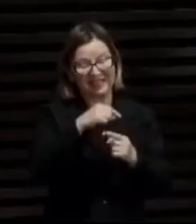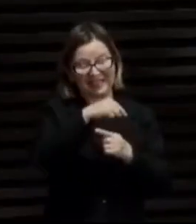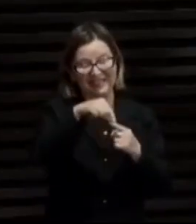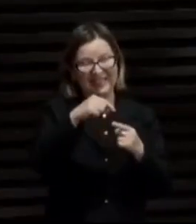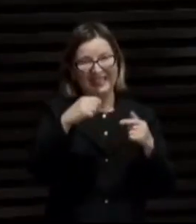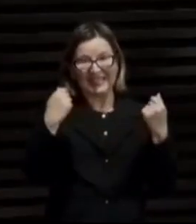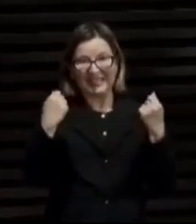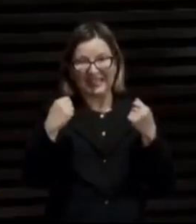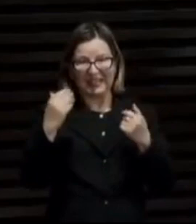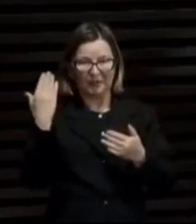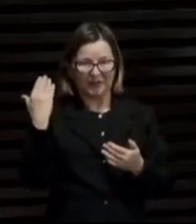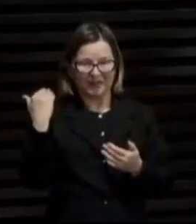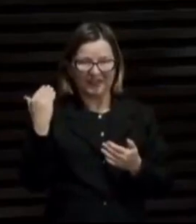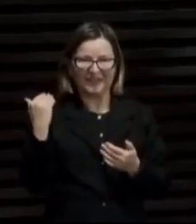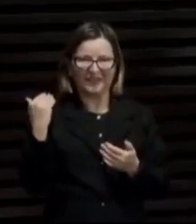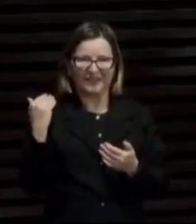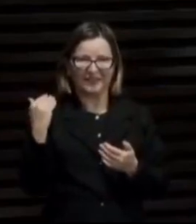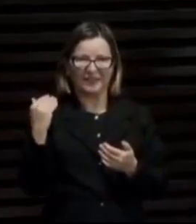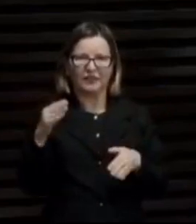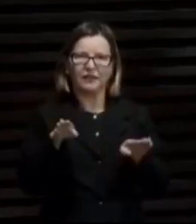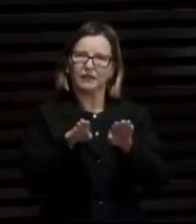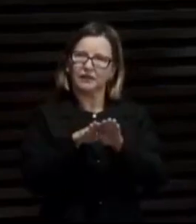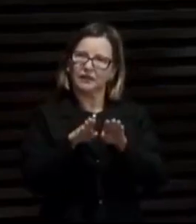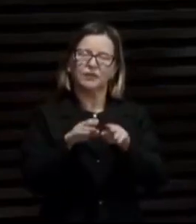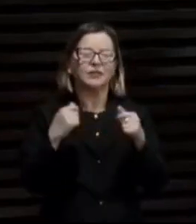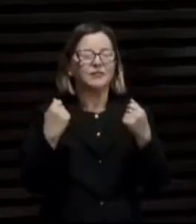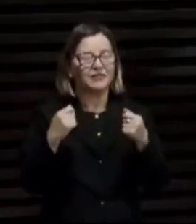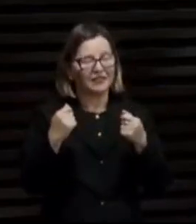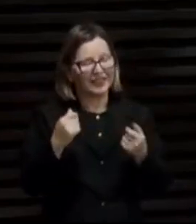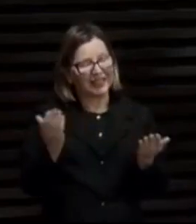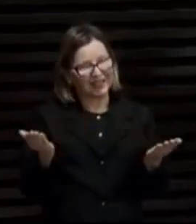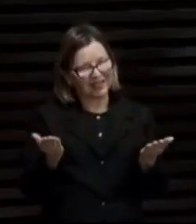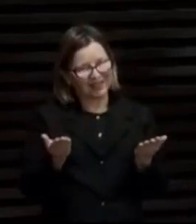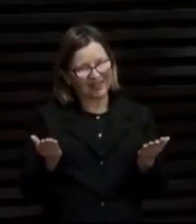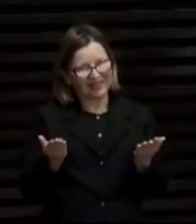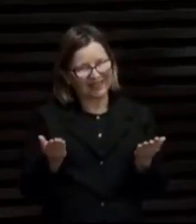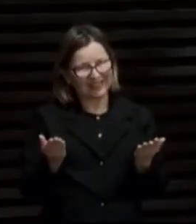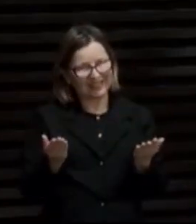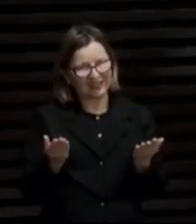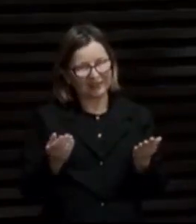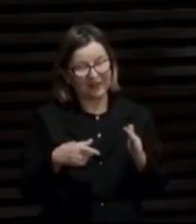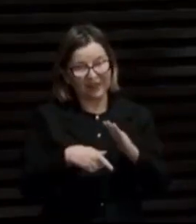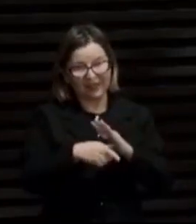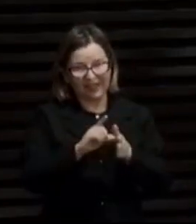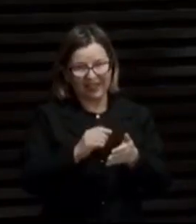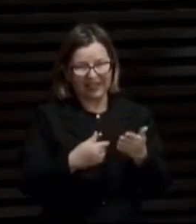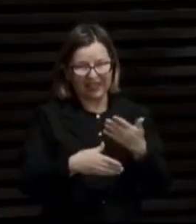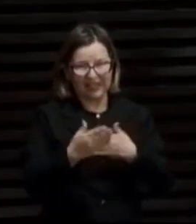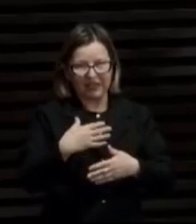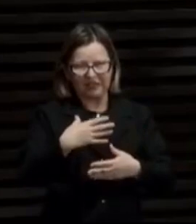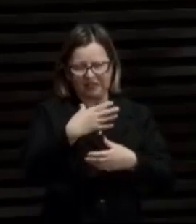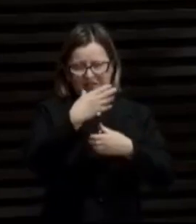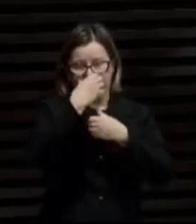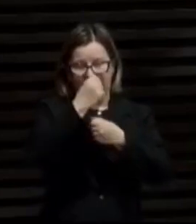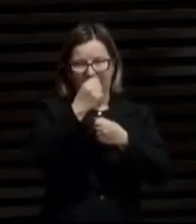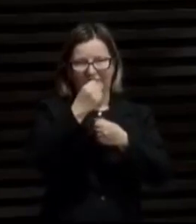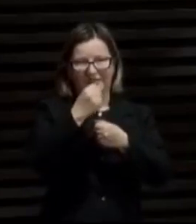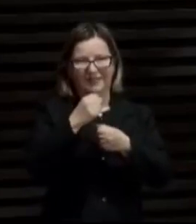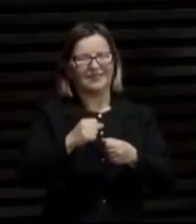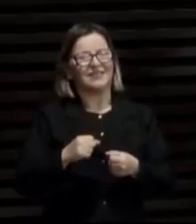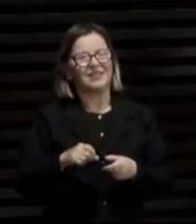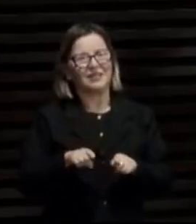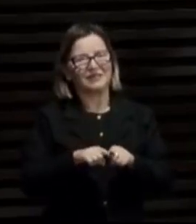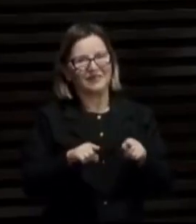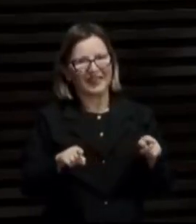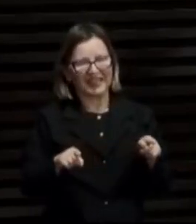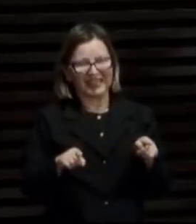no passado é necessária hoje. Mas só que antes era por esforço. Agora, contudo, a